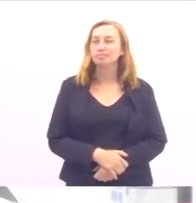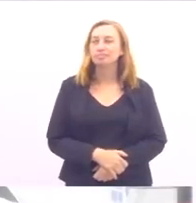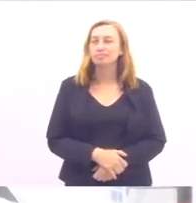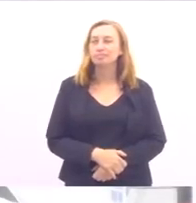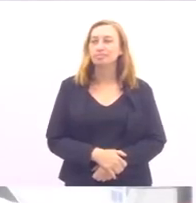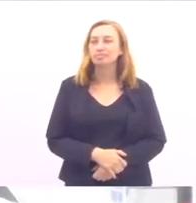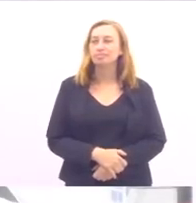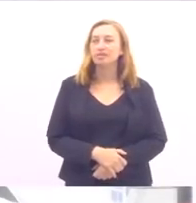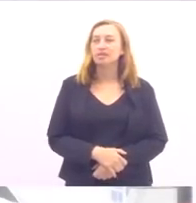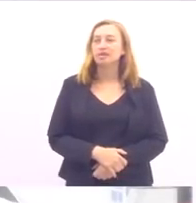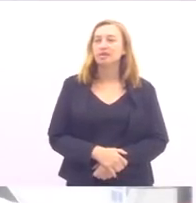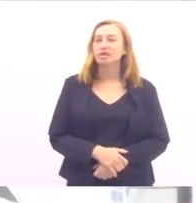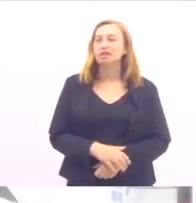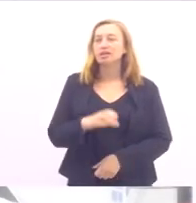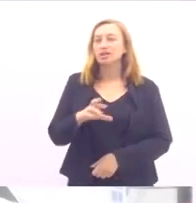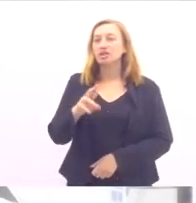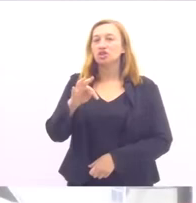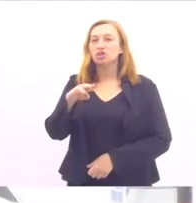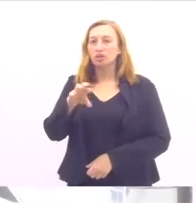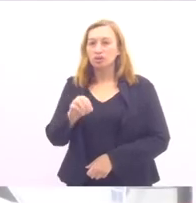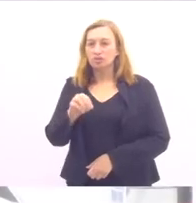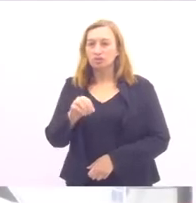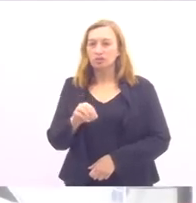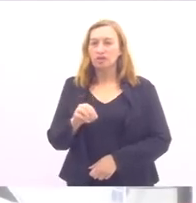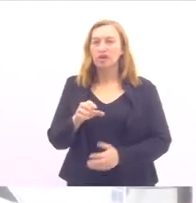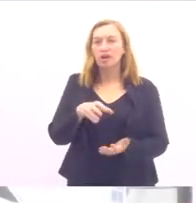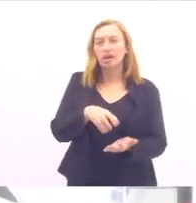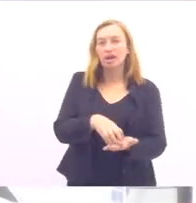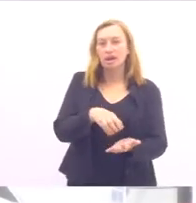Custódio Chaves, Rede Movimento.